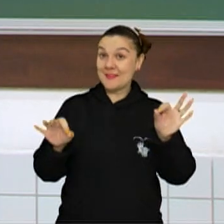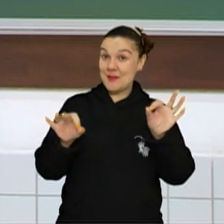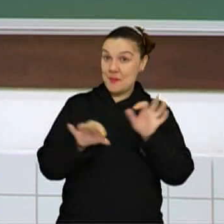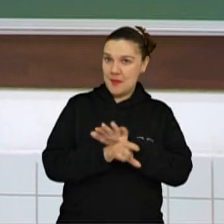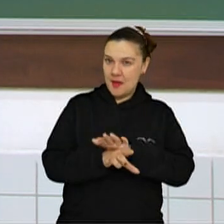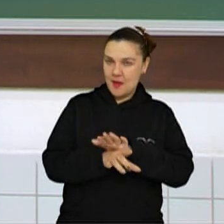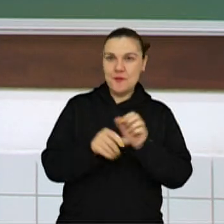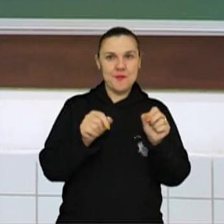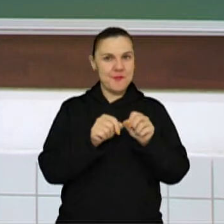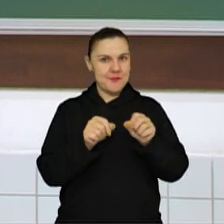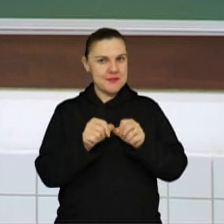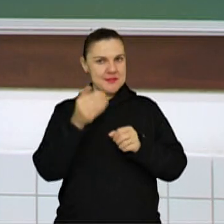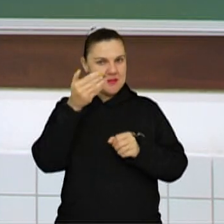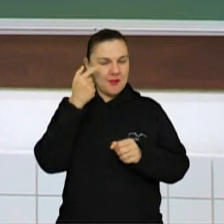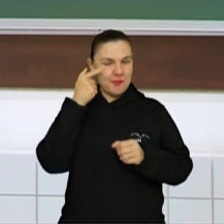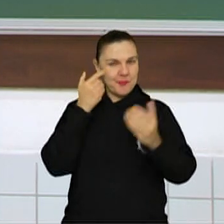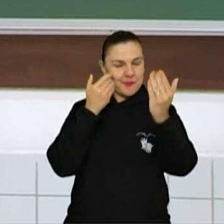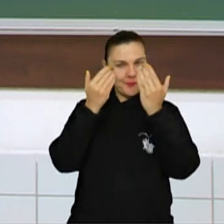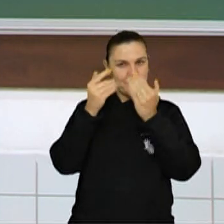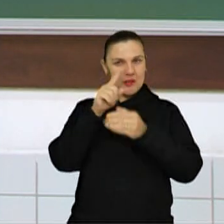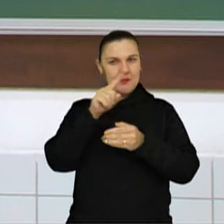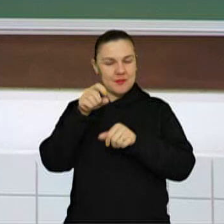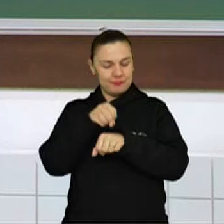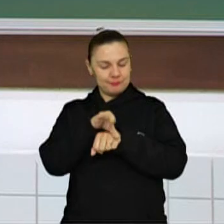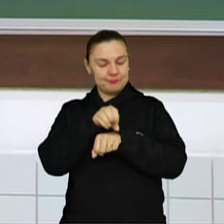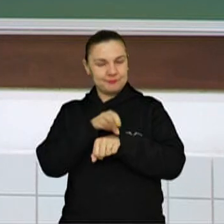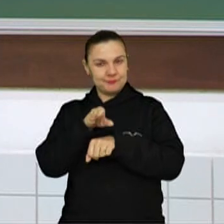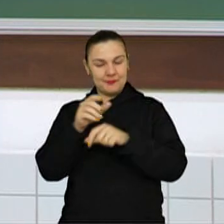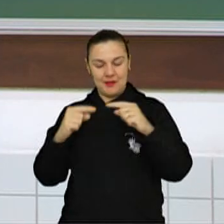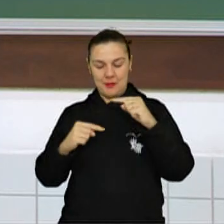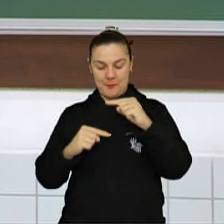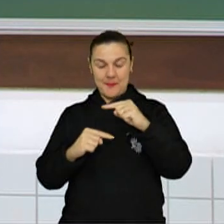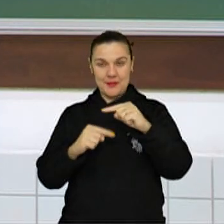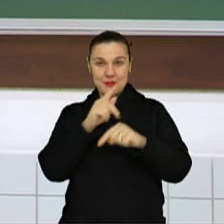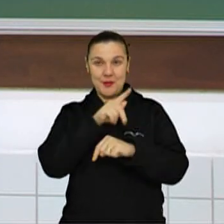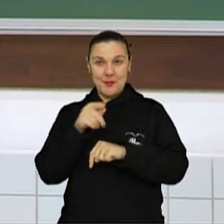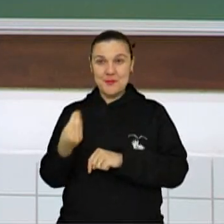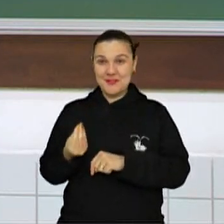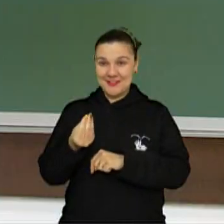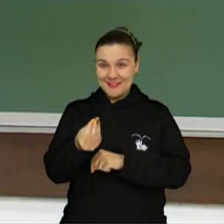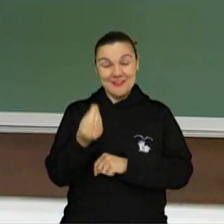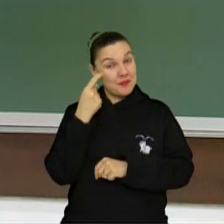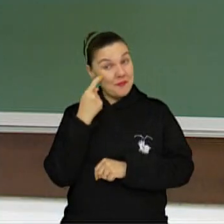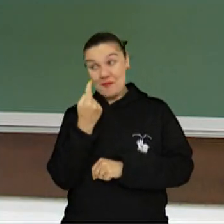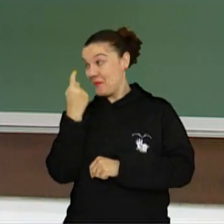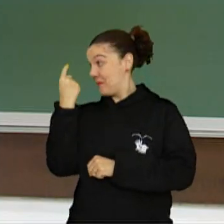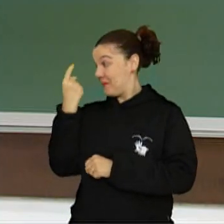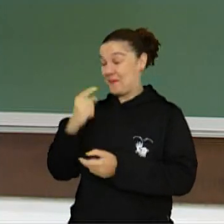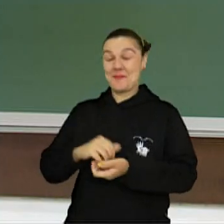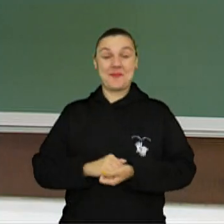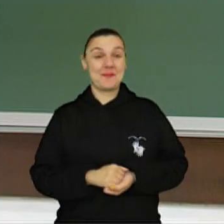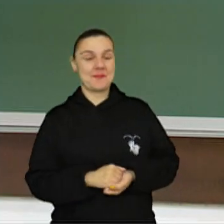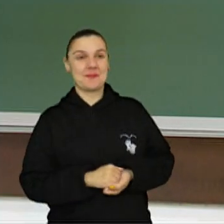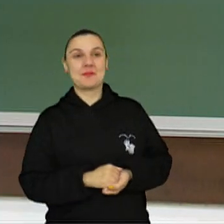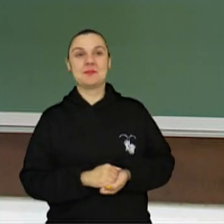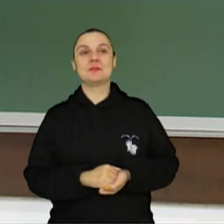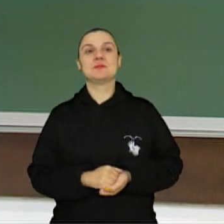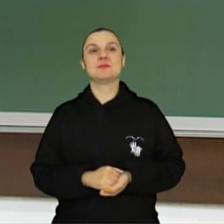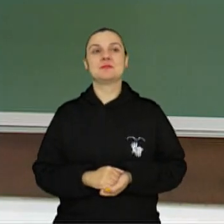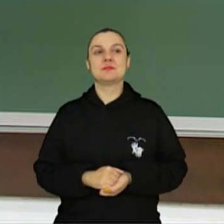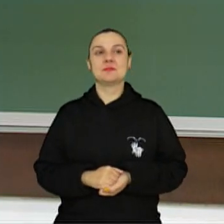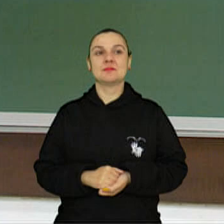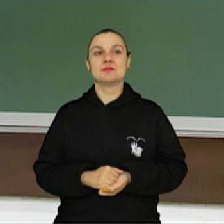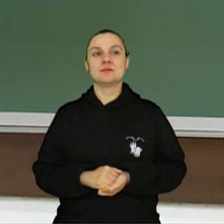Listo? Fizeram? Vamos conferir se você pegou a dica que está ali no exercício que a professora deixou? Então vamos lá. A mim me, o que